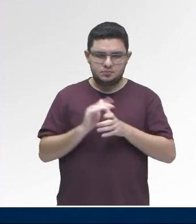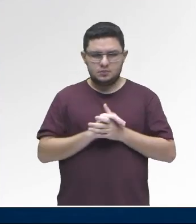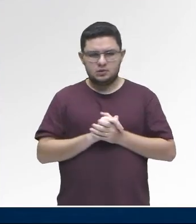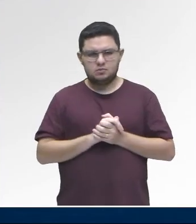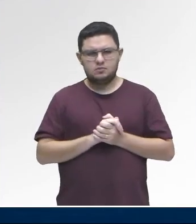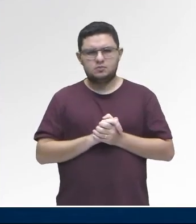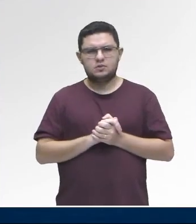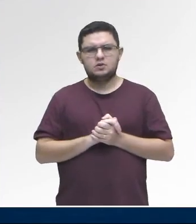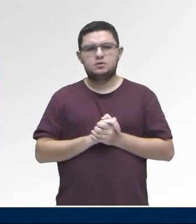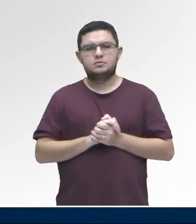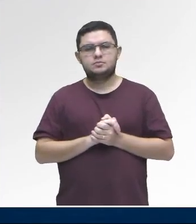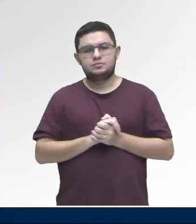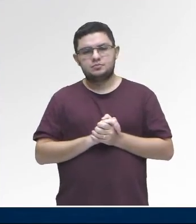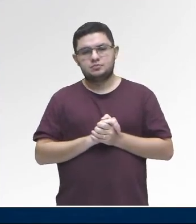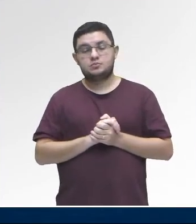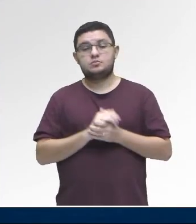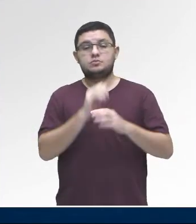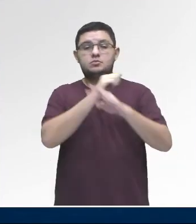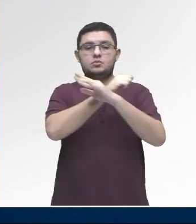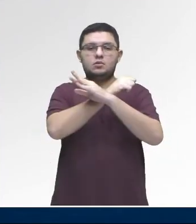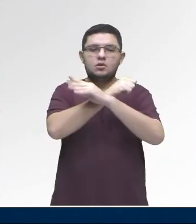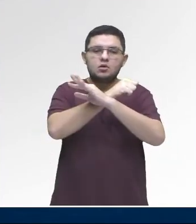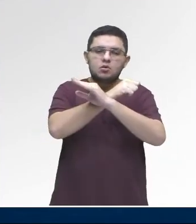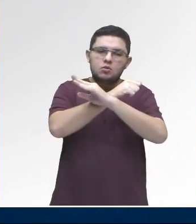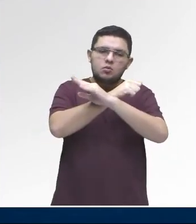O ácido